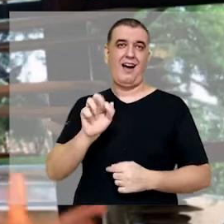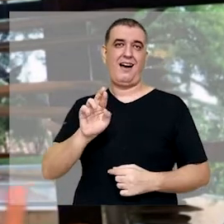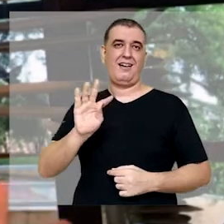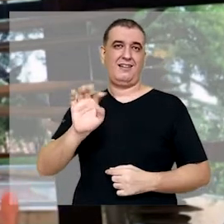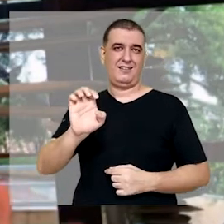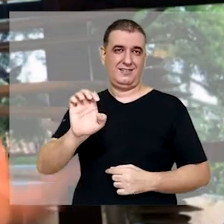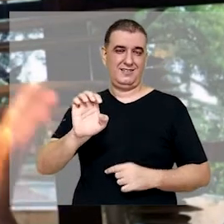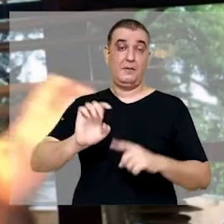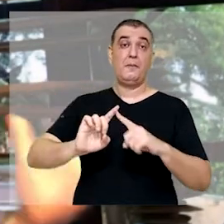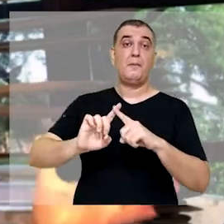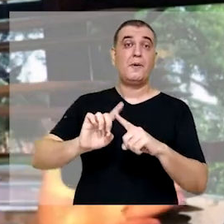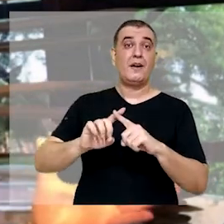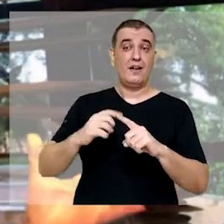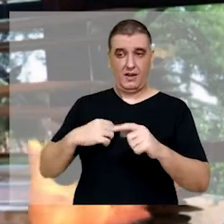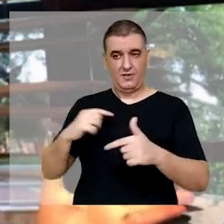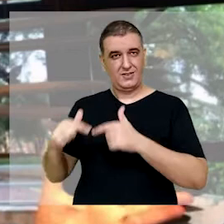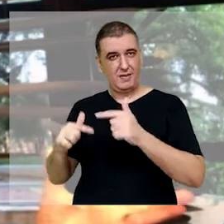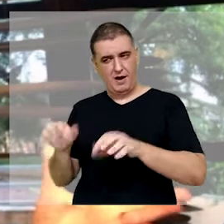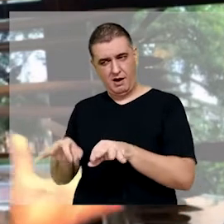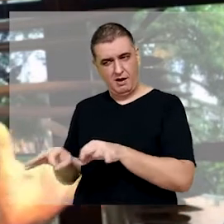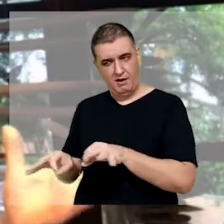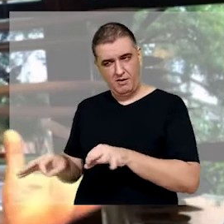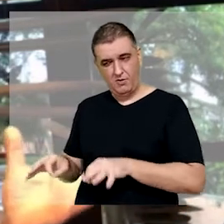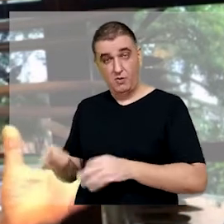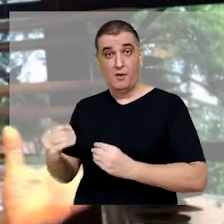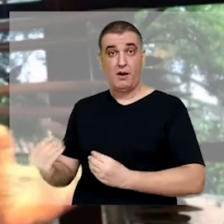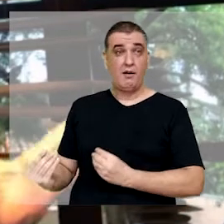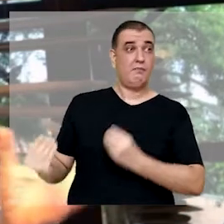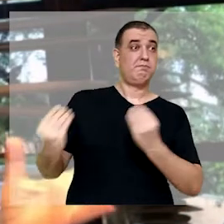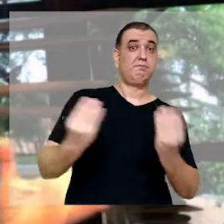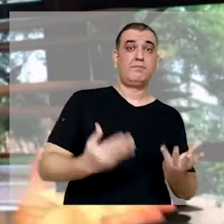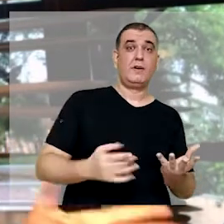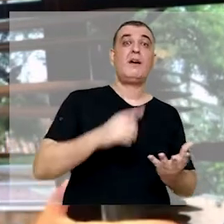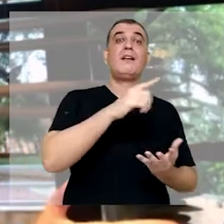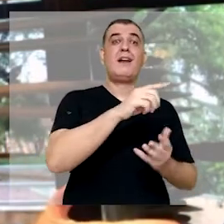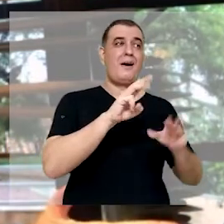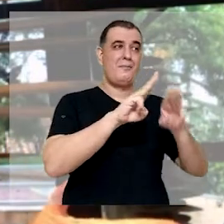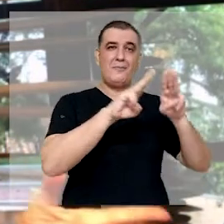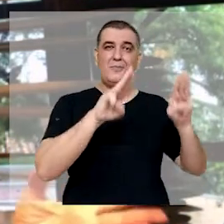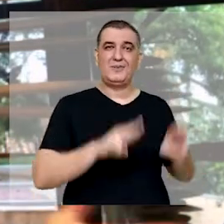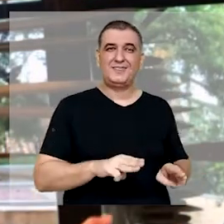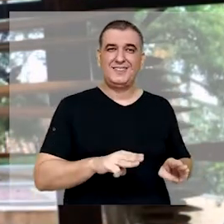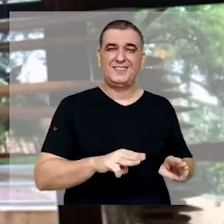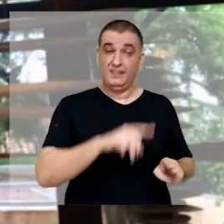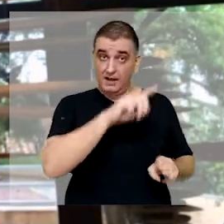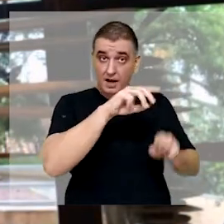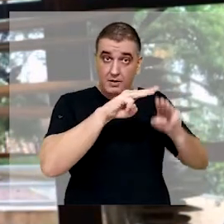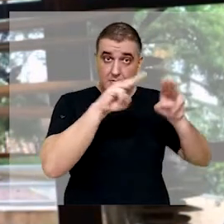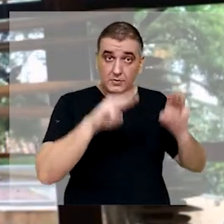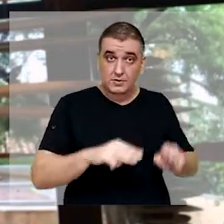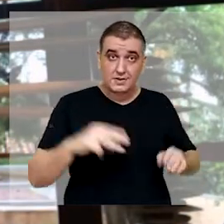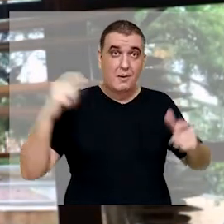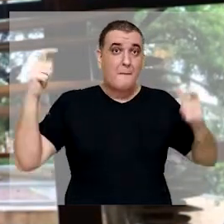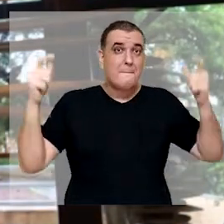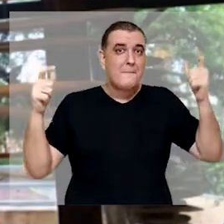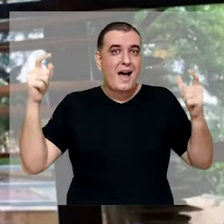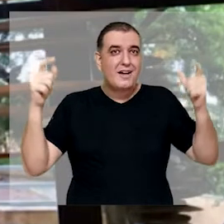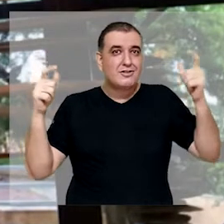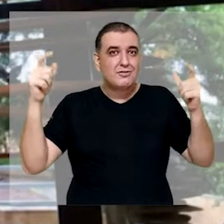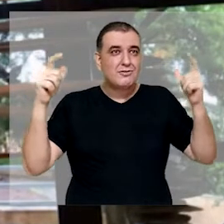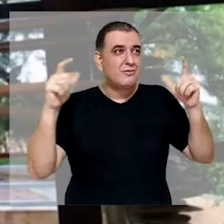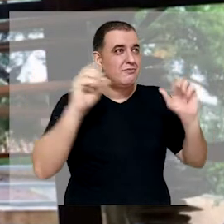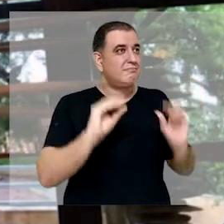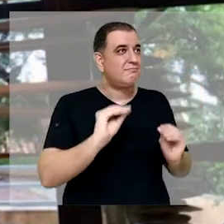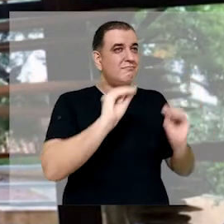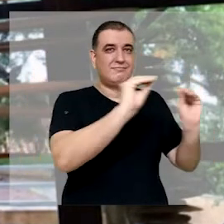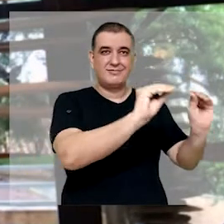Quando eu vi um trabalho meu que eu expus no Museu de Santa Fé, no Novo México, e que depois foi capa